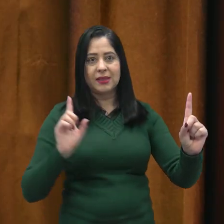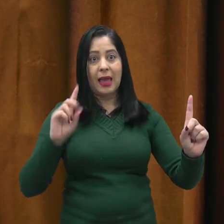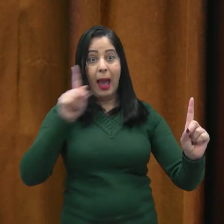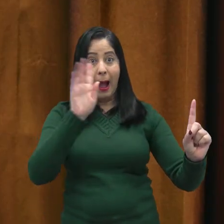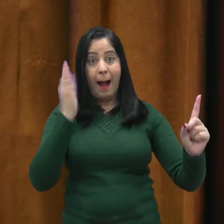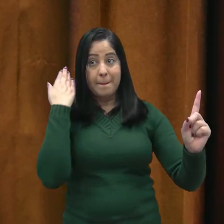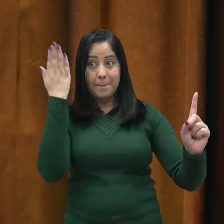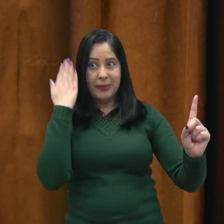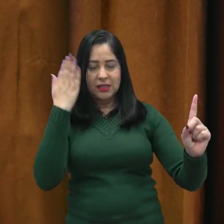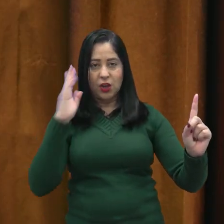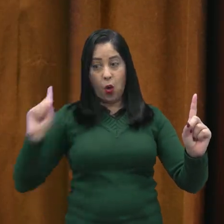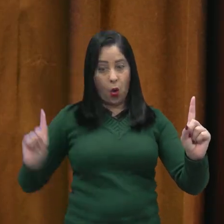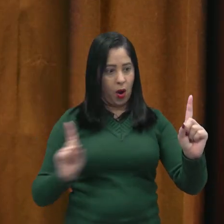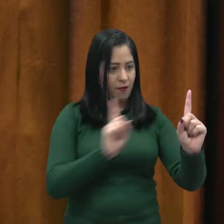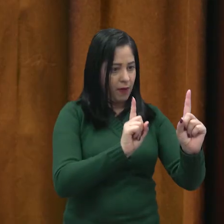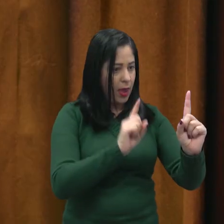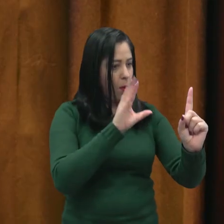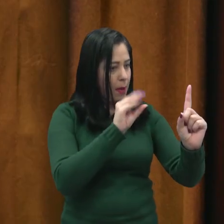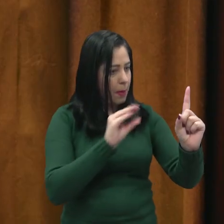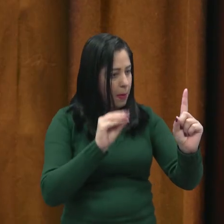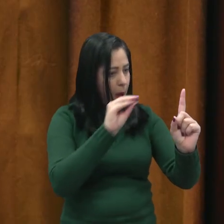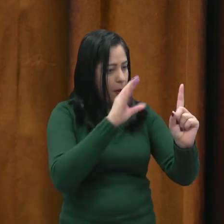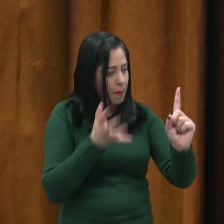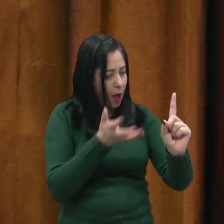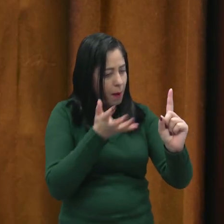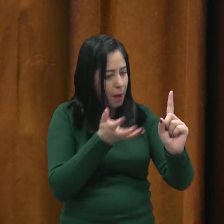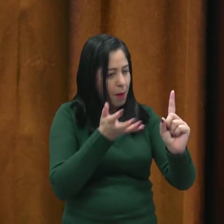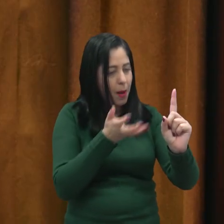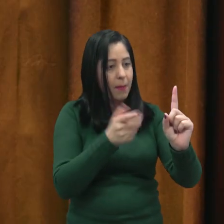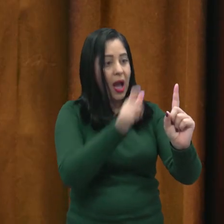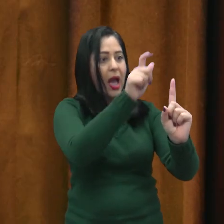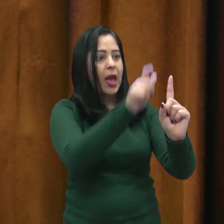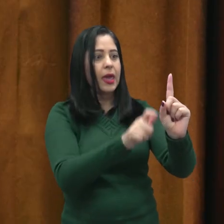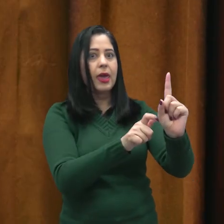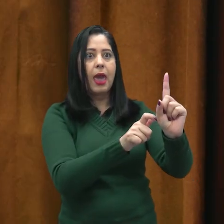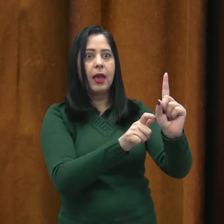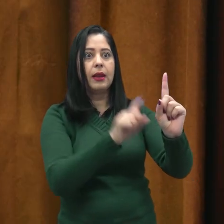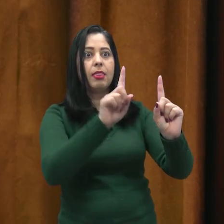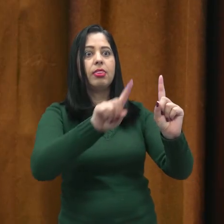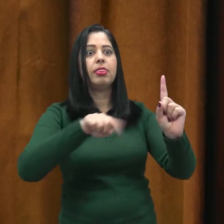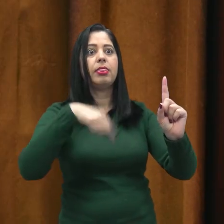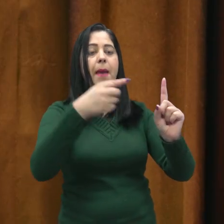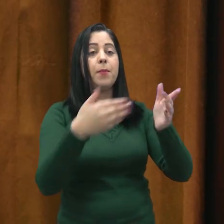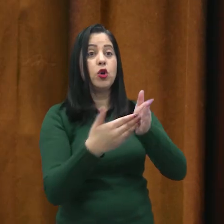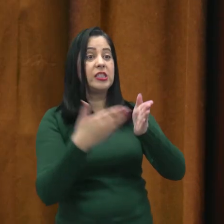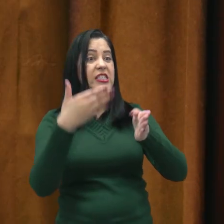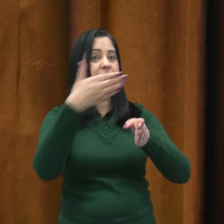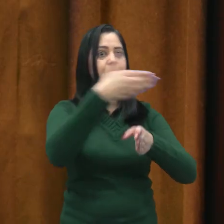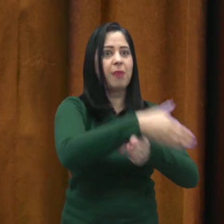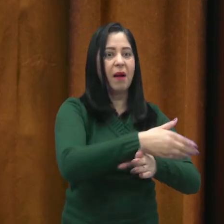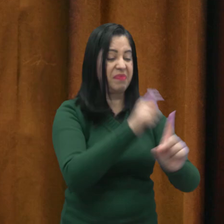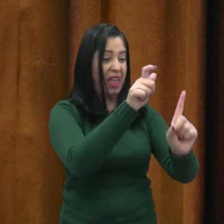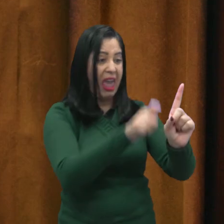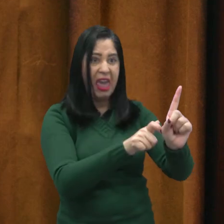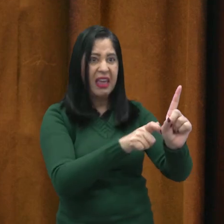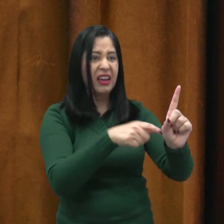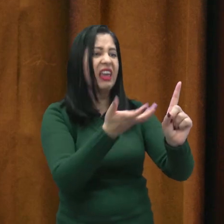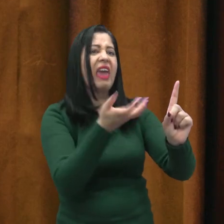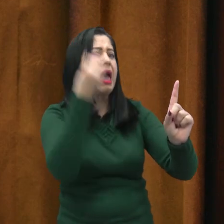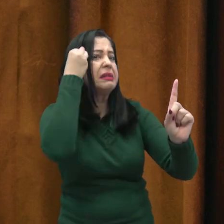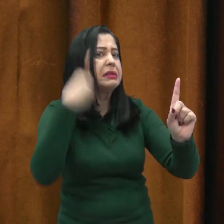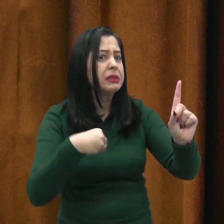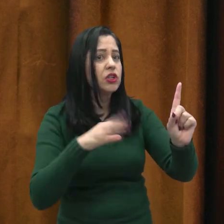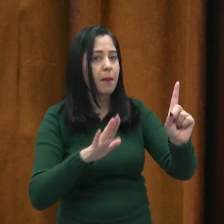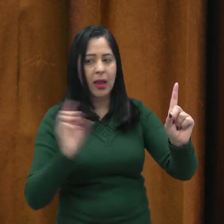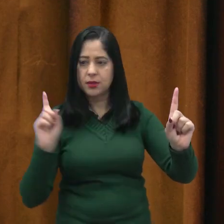psicóloga conversou com ele naquela situação e ele se superou mesmo naquele campeonato que ele não queria mais competir